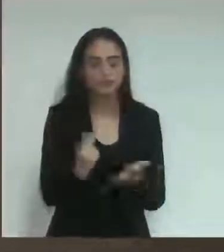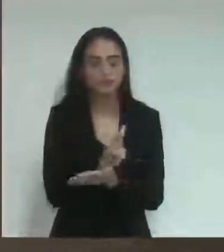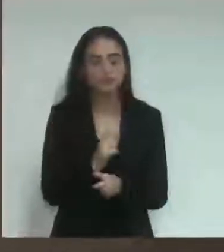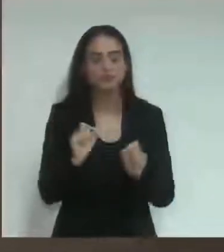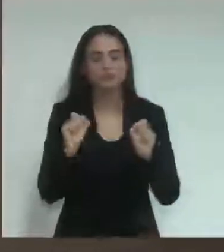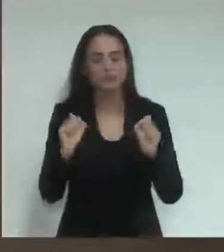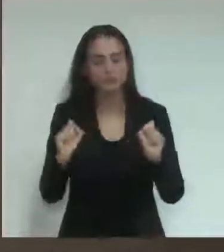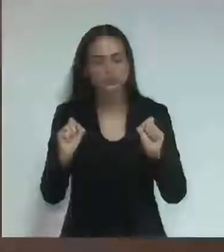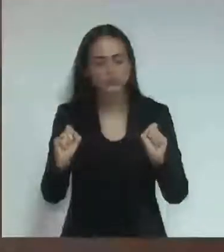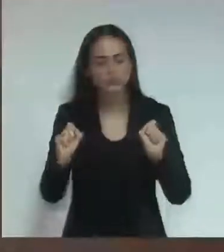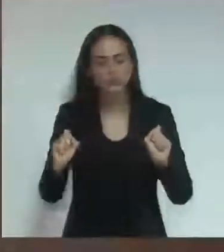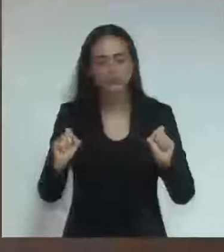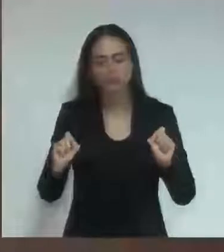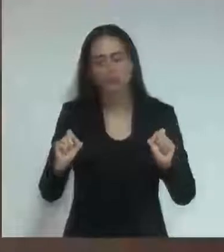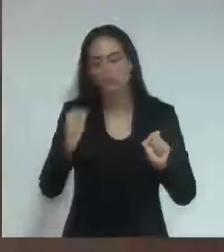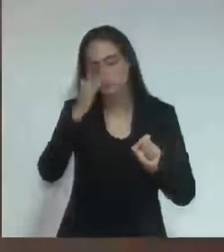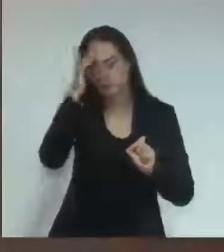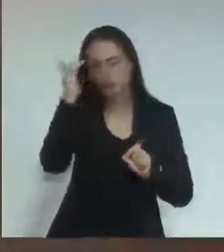pulmão, e aqueles que quisessem